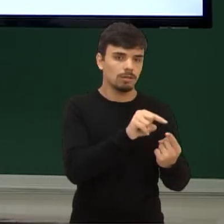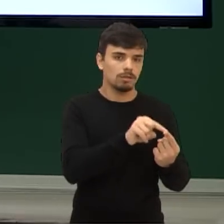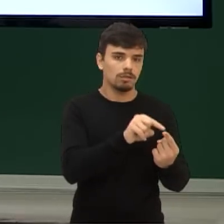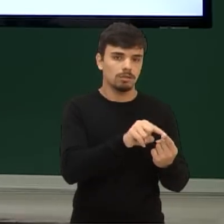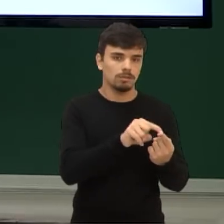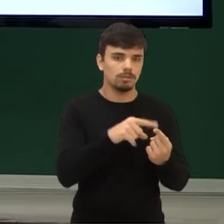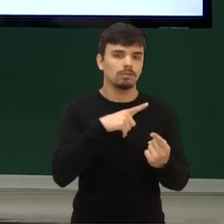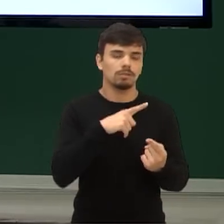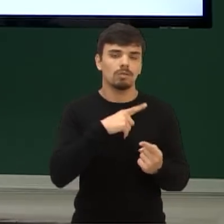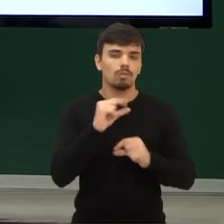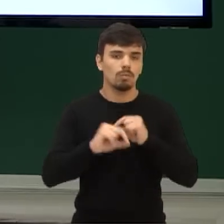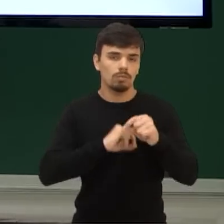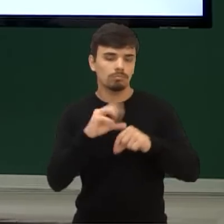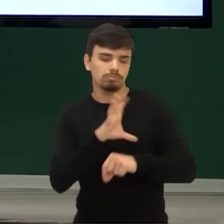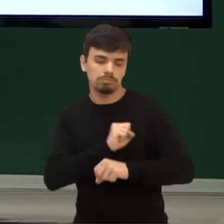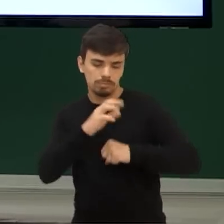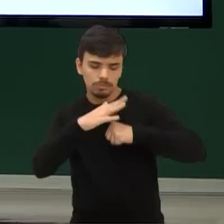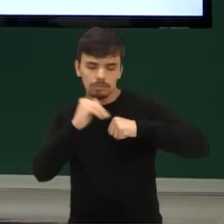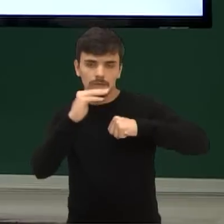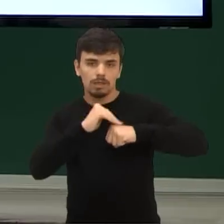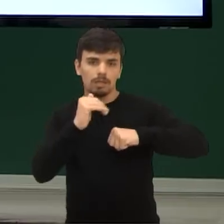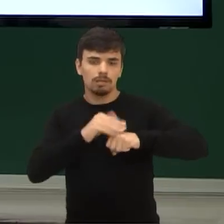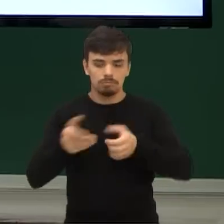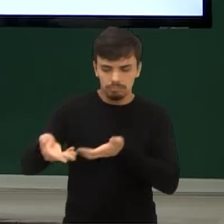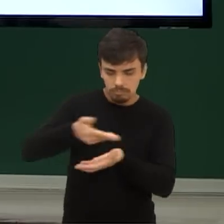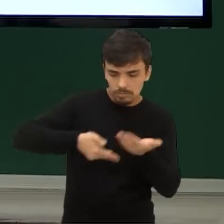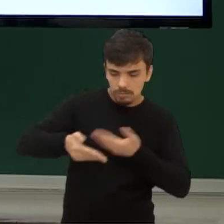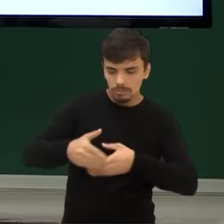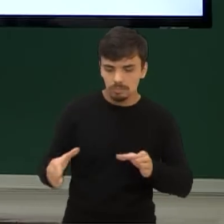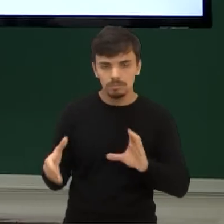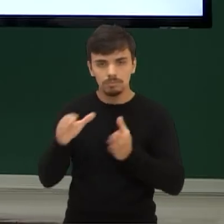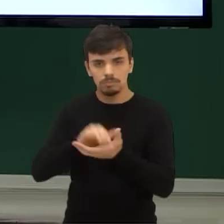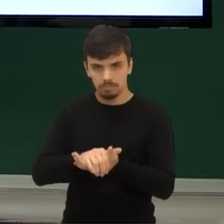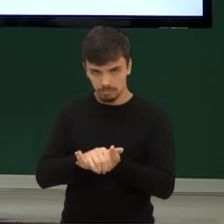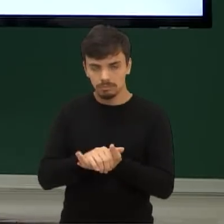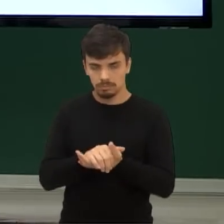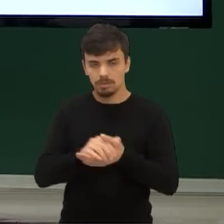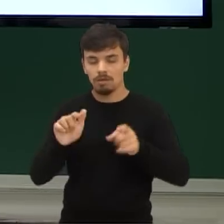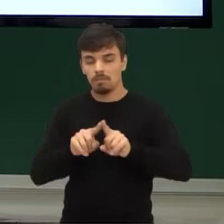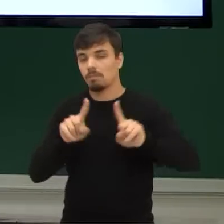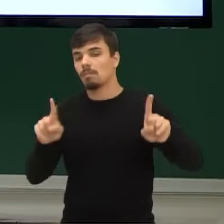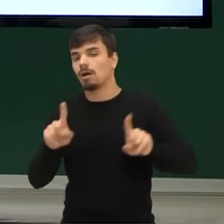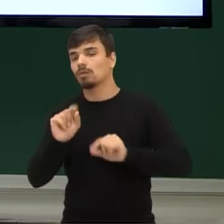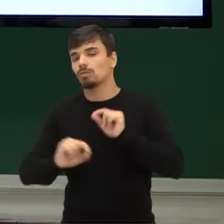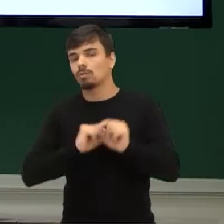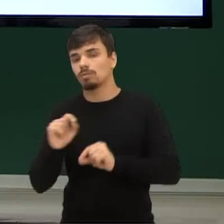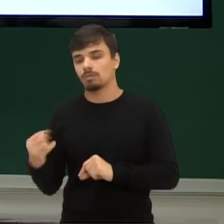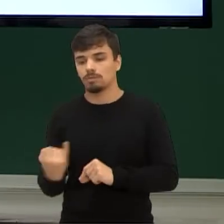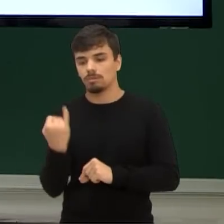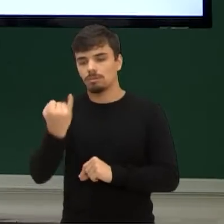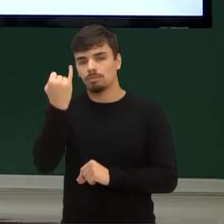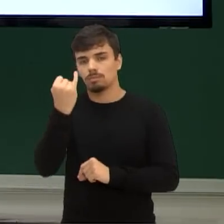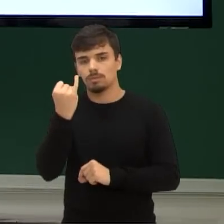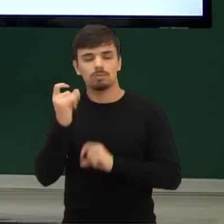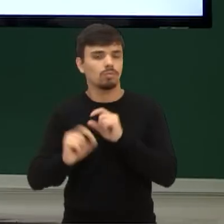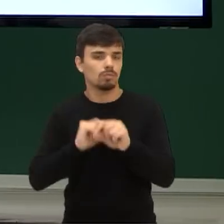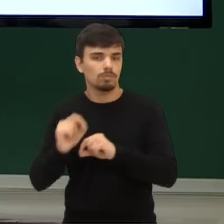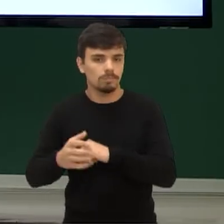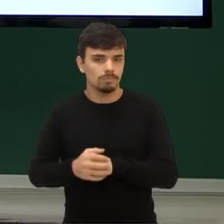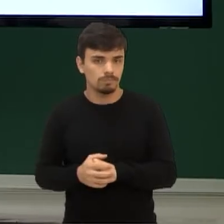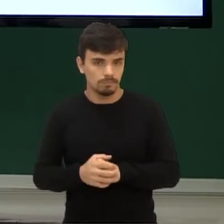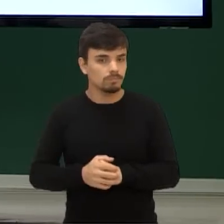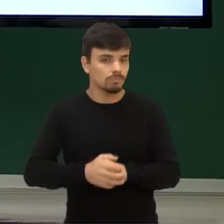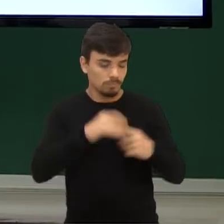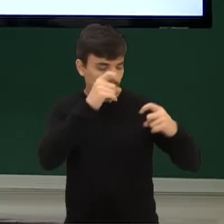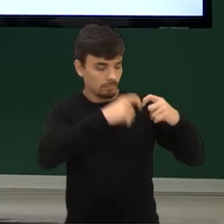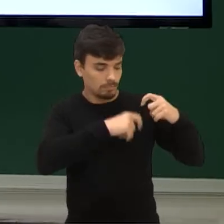de amor, de carinho, de afeto entre um casal. Porém, né, é muito importante ter em mente que o